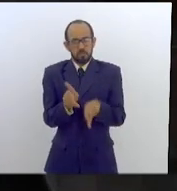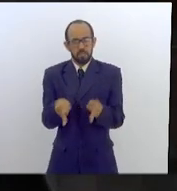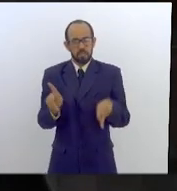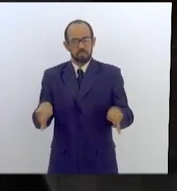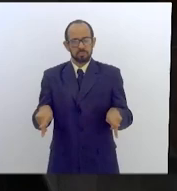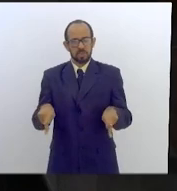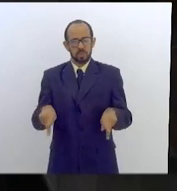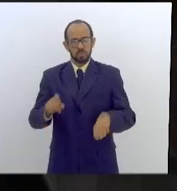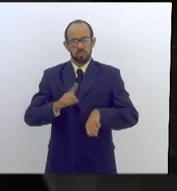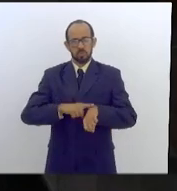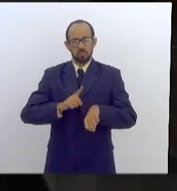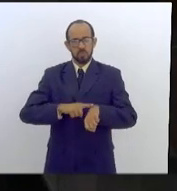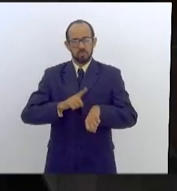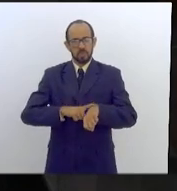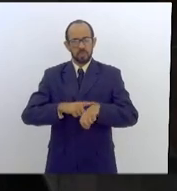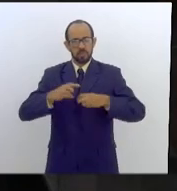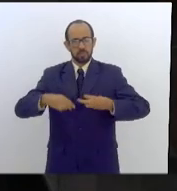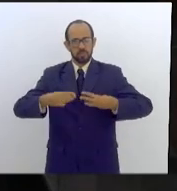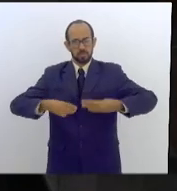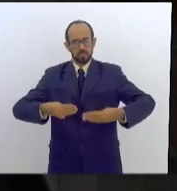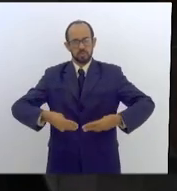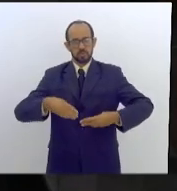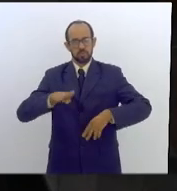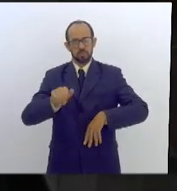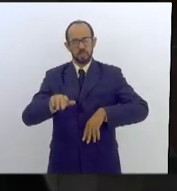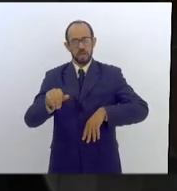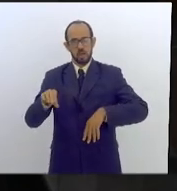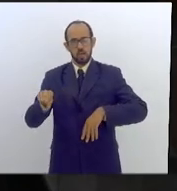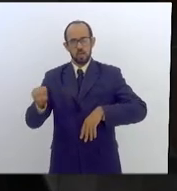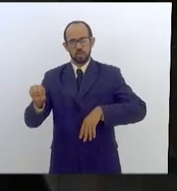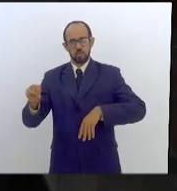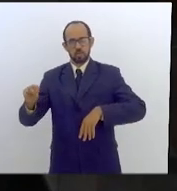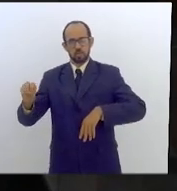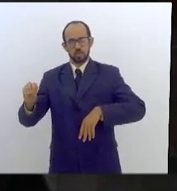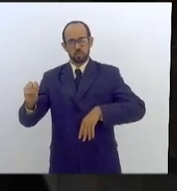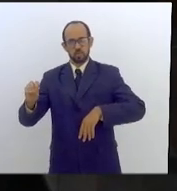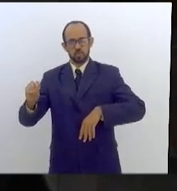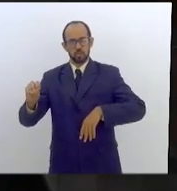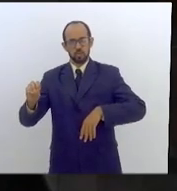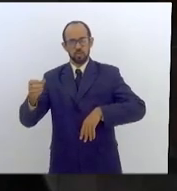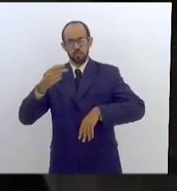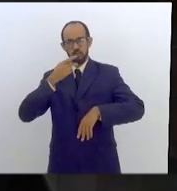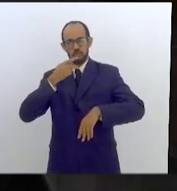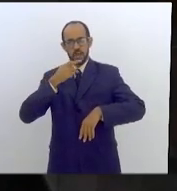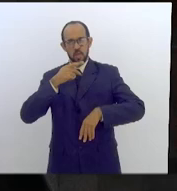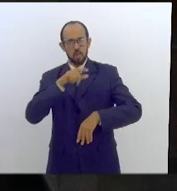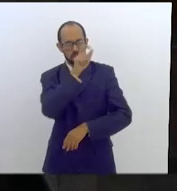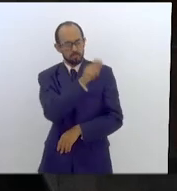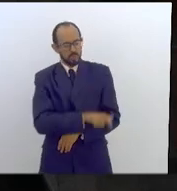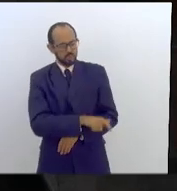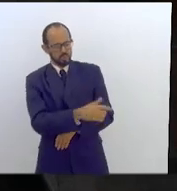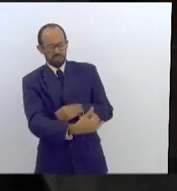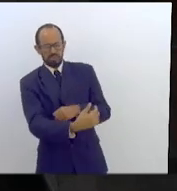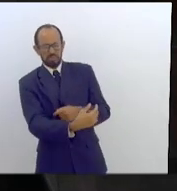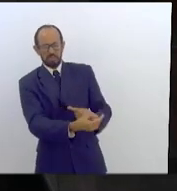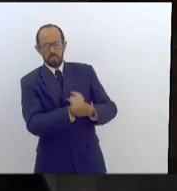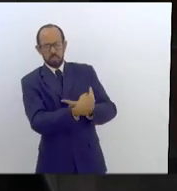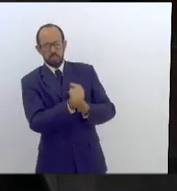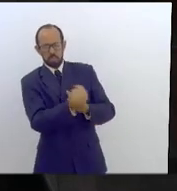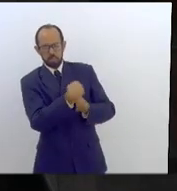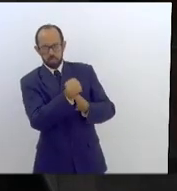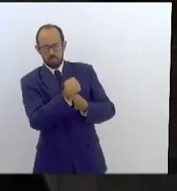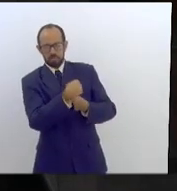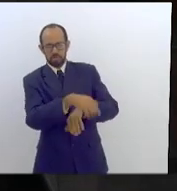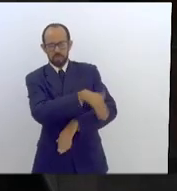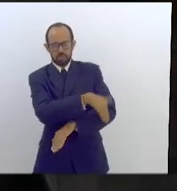do ministro Barroso que disse ao sujeito que o atormentava nas ruas em